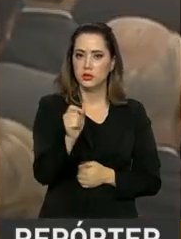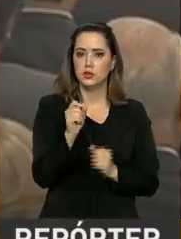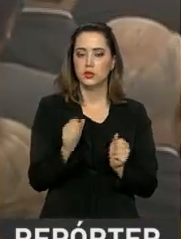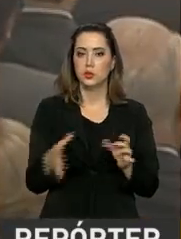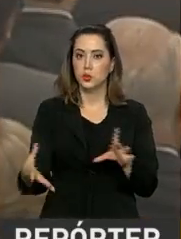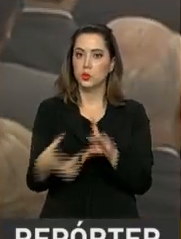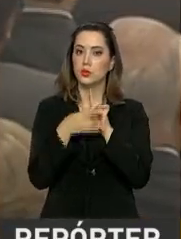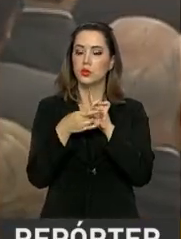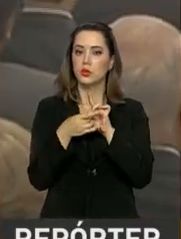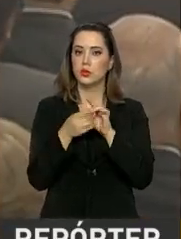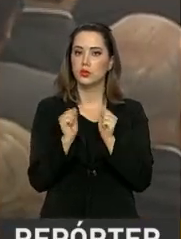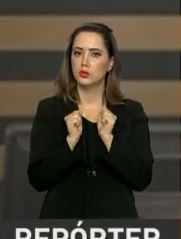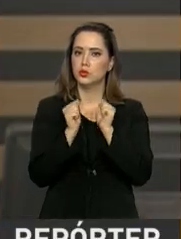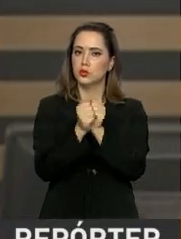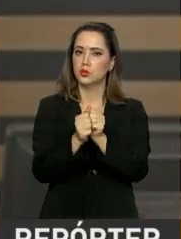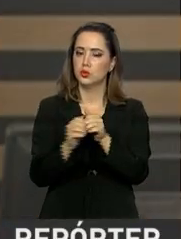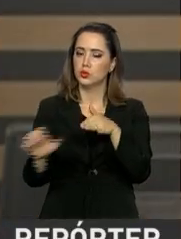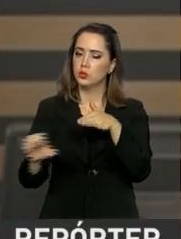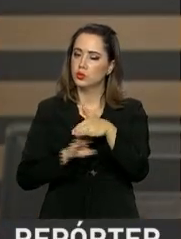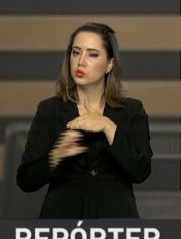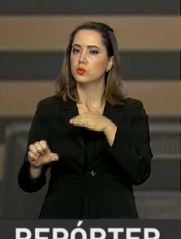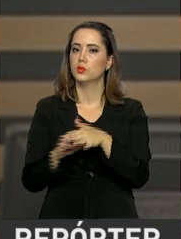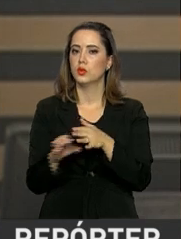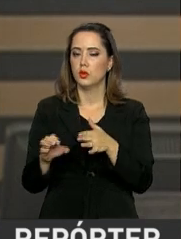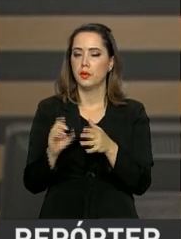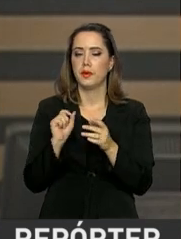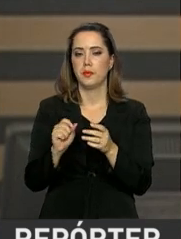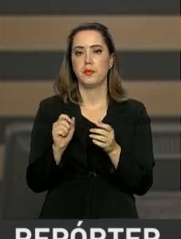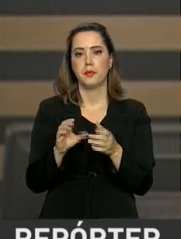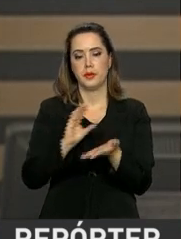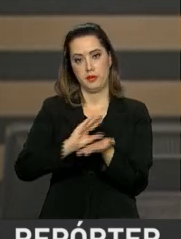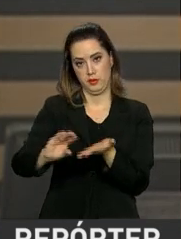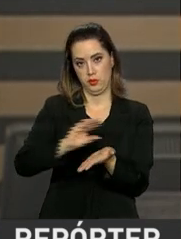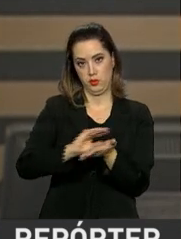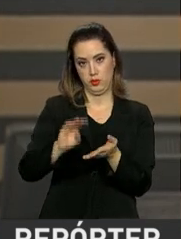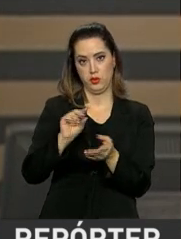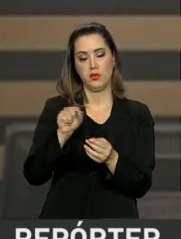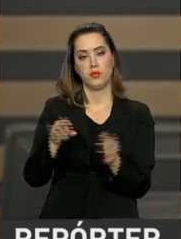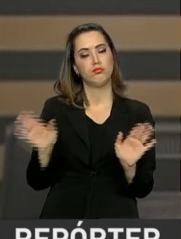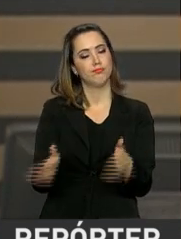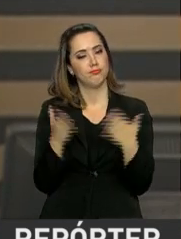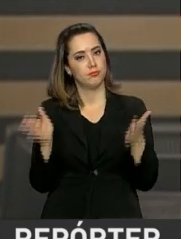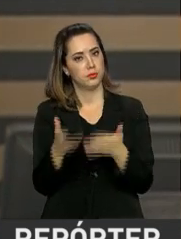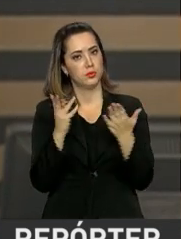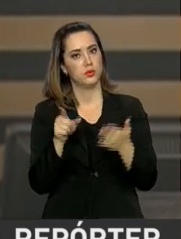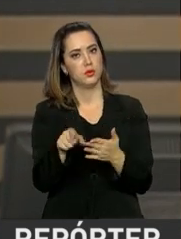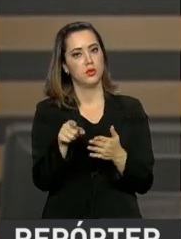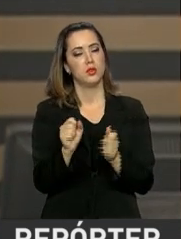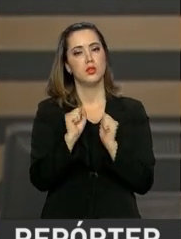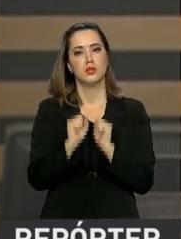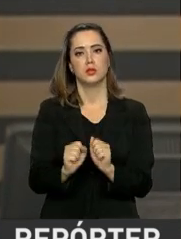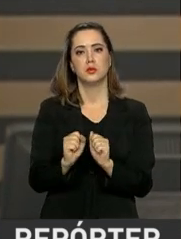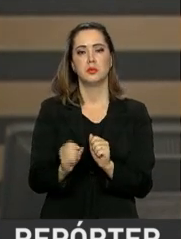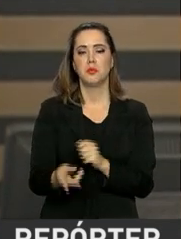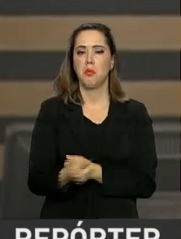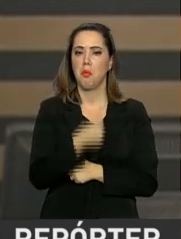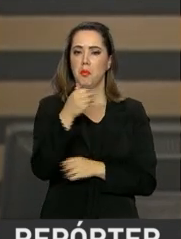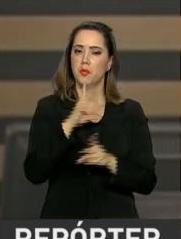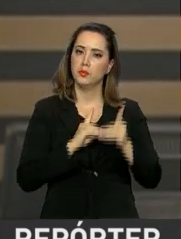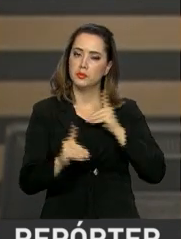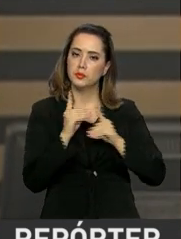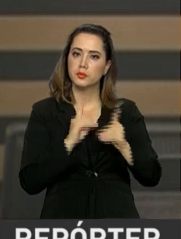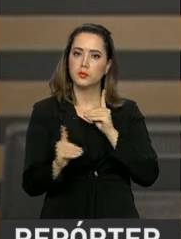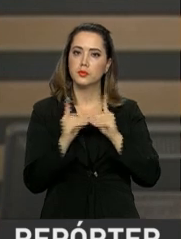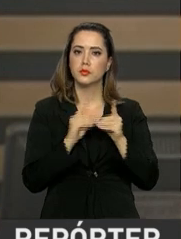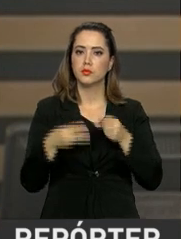de Investimentos funciona como força-tarefa para impulsionar um modelo de gestão com mais diálogo nos ministérios